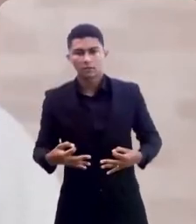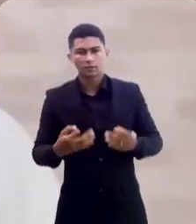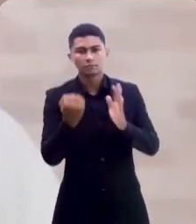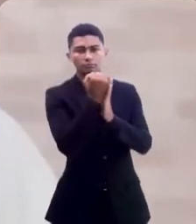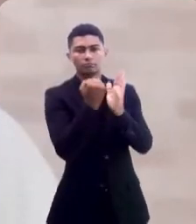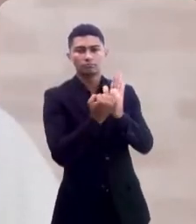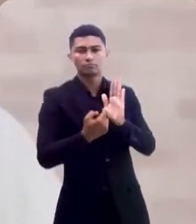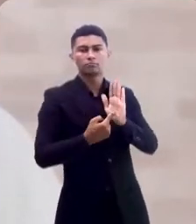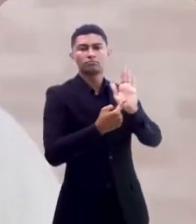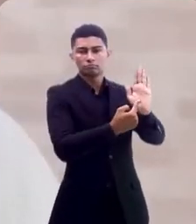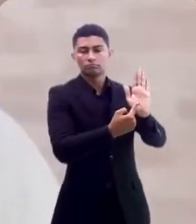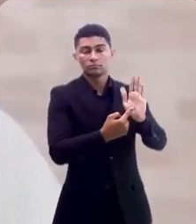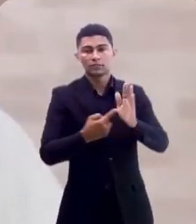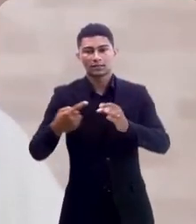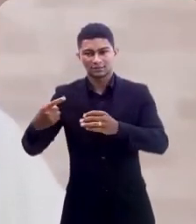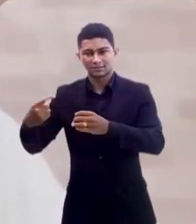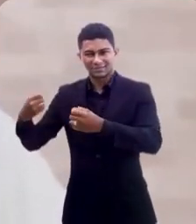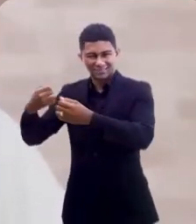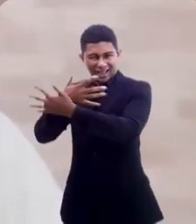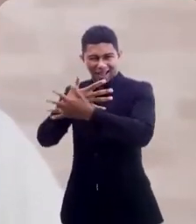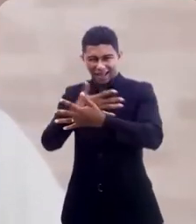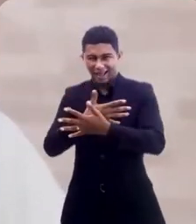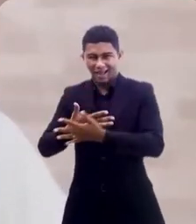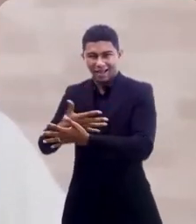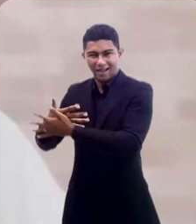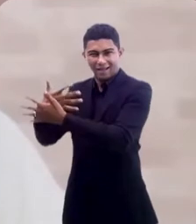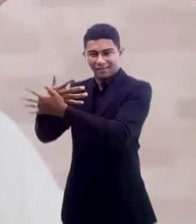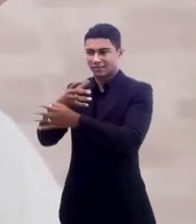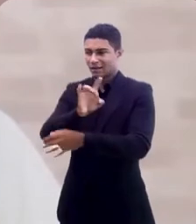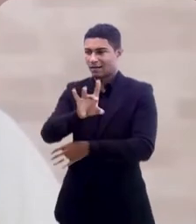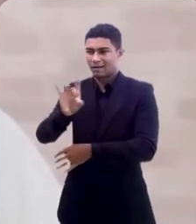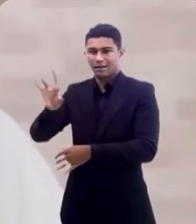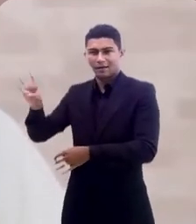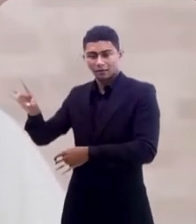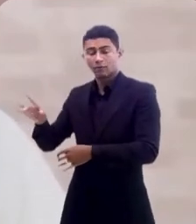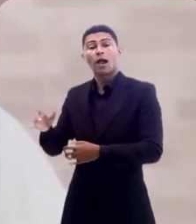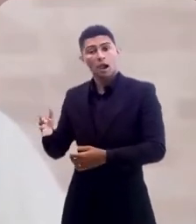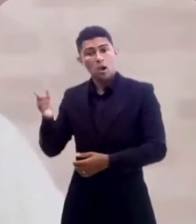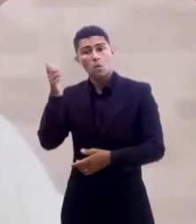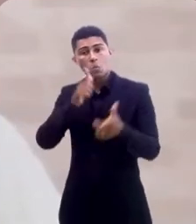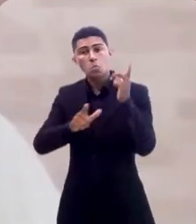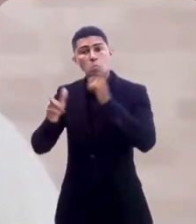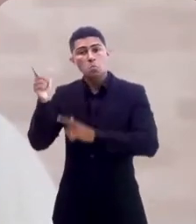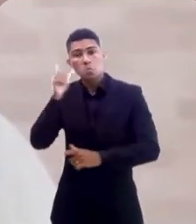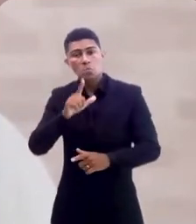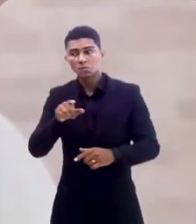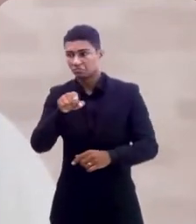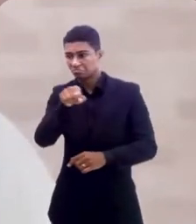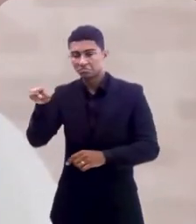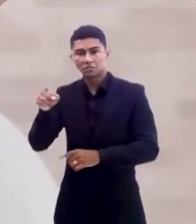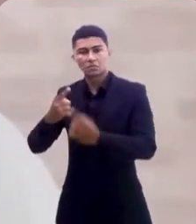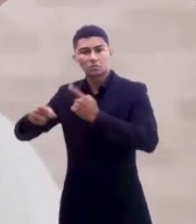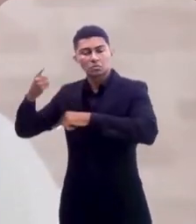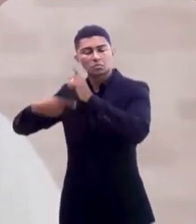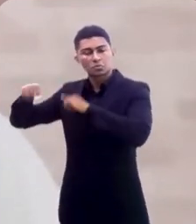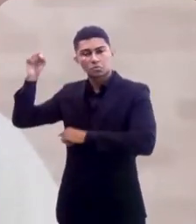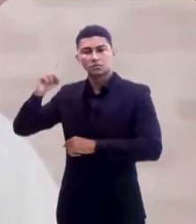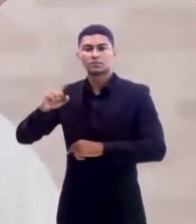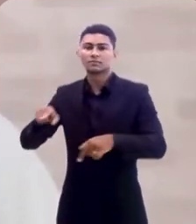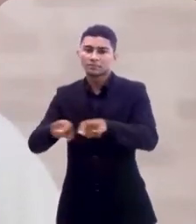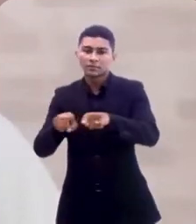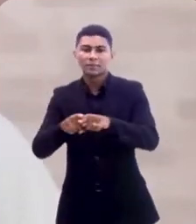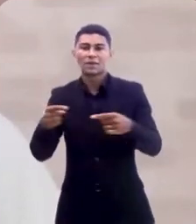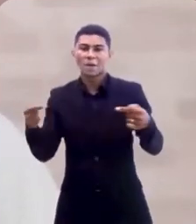de Participação dos Municípios de forma mais expressiva, gerando recursos para